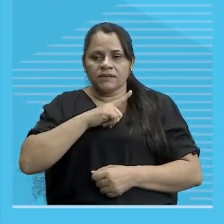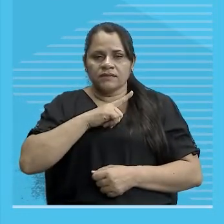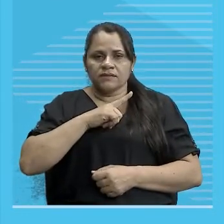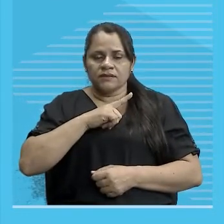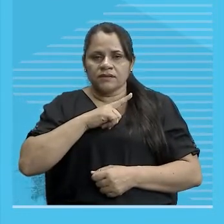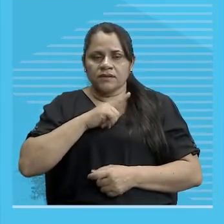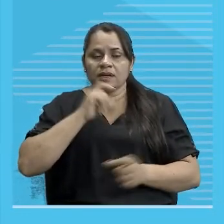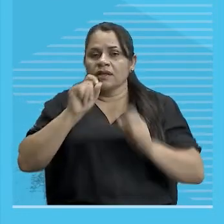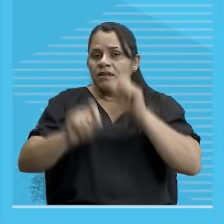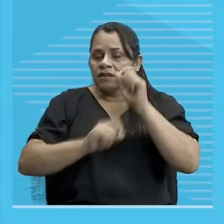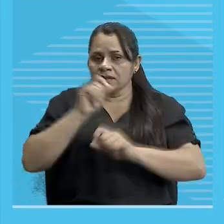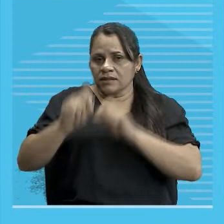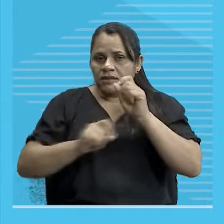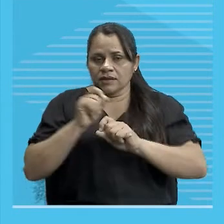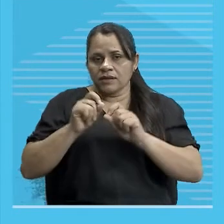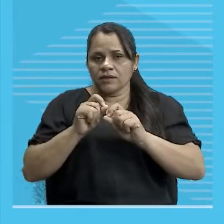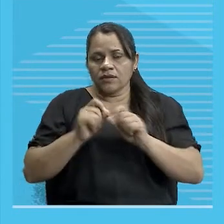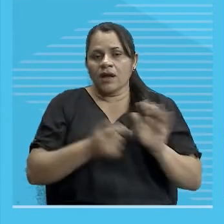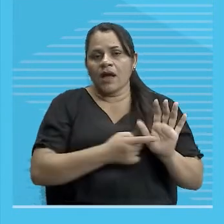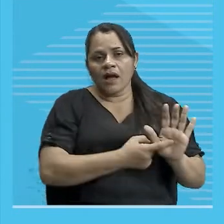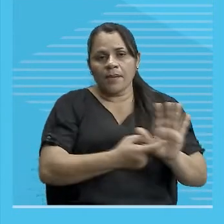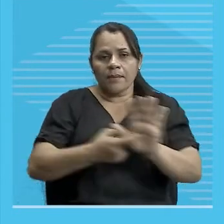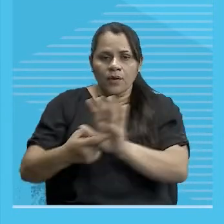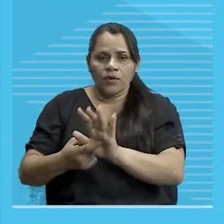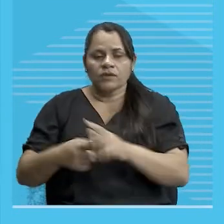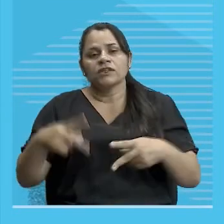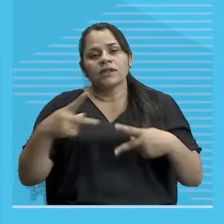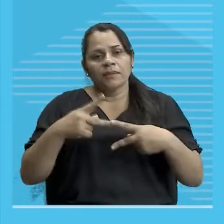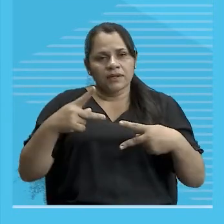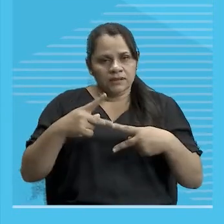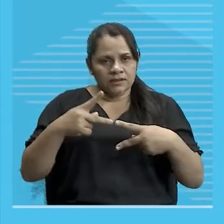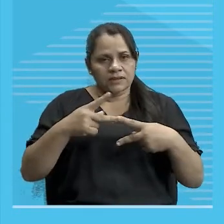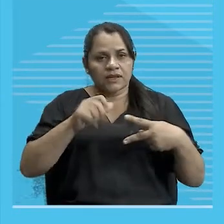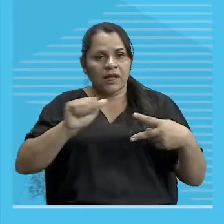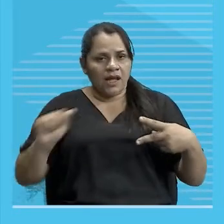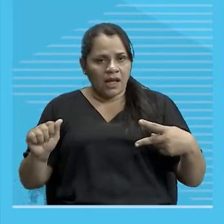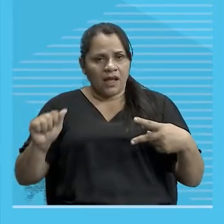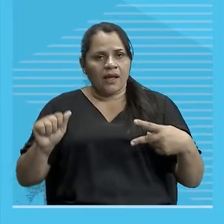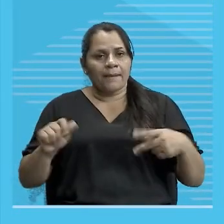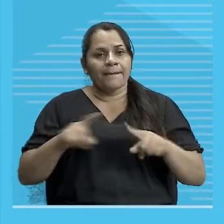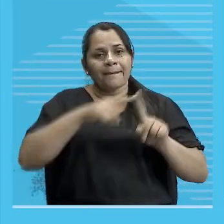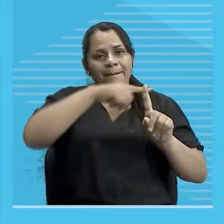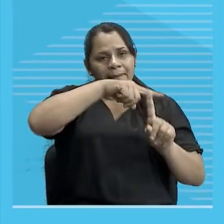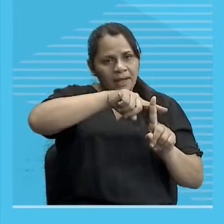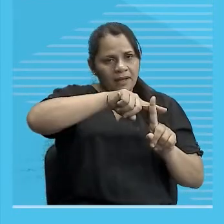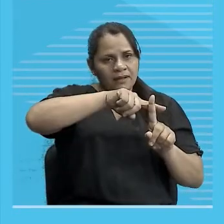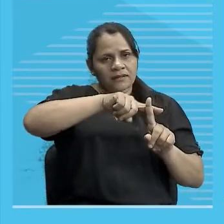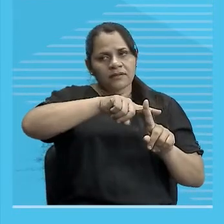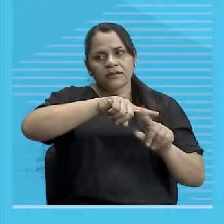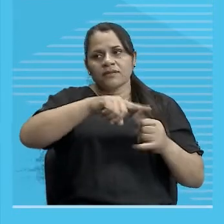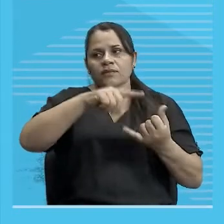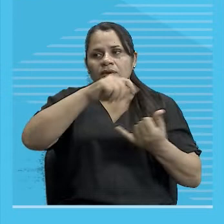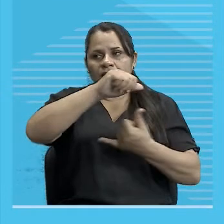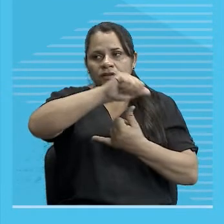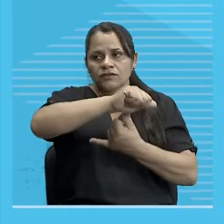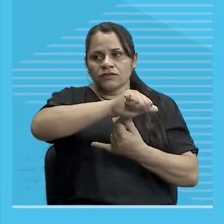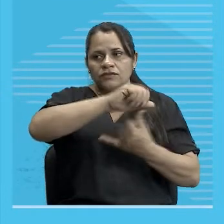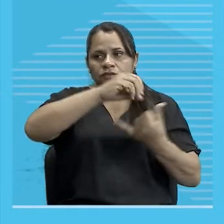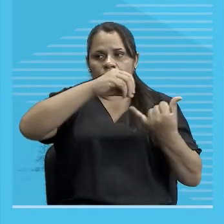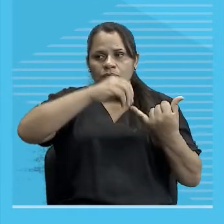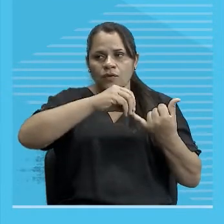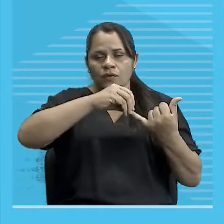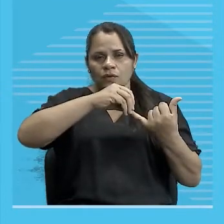a presença da preposição A com artigo O. Portanto, ó, mediante a preposição